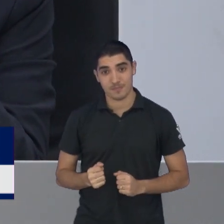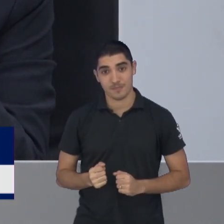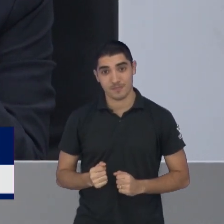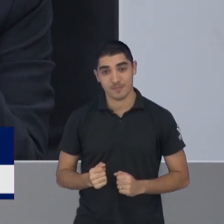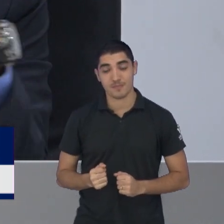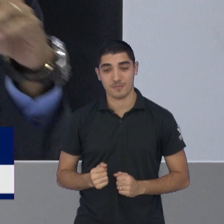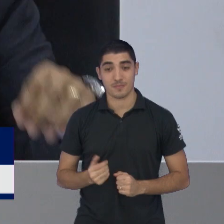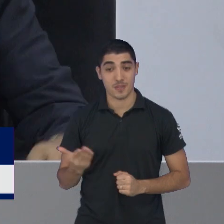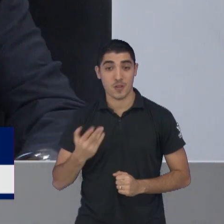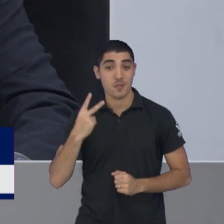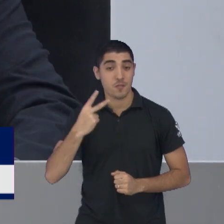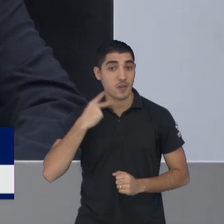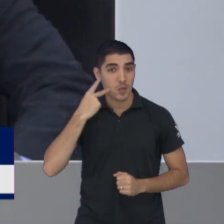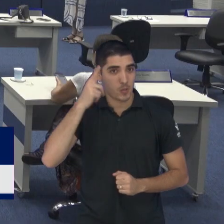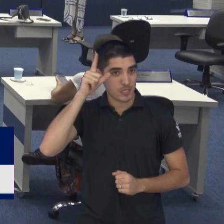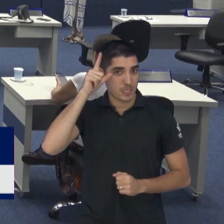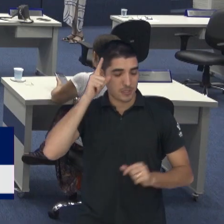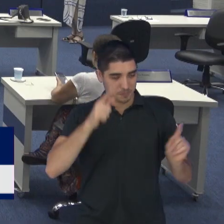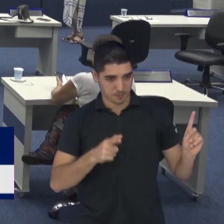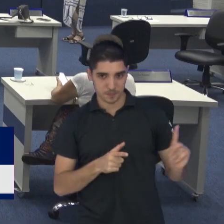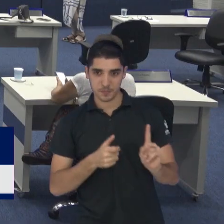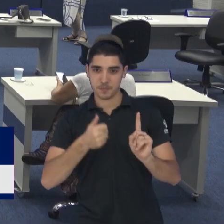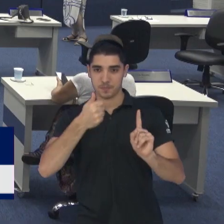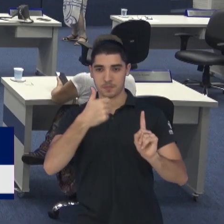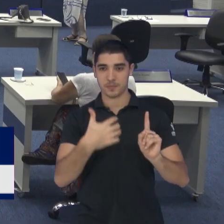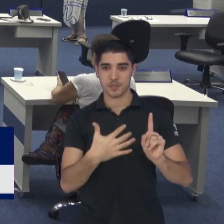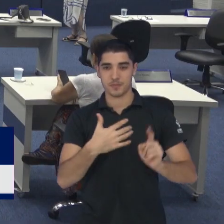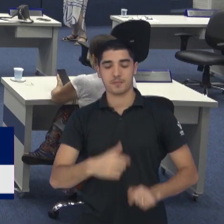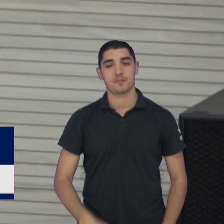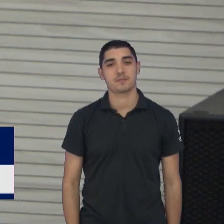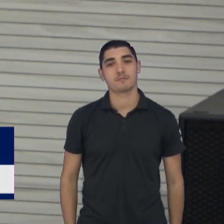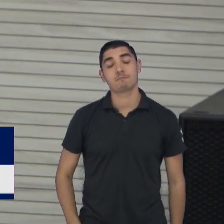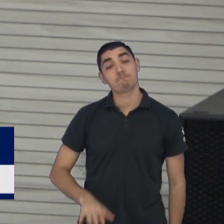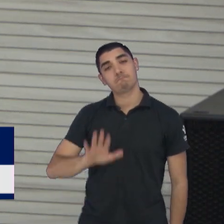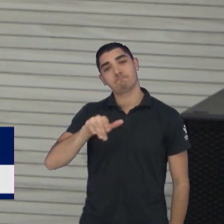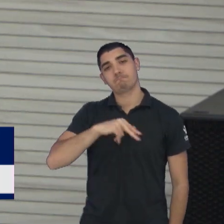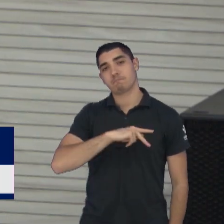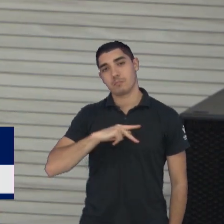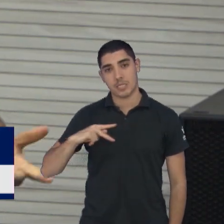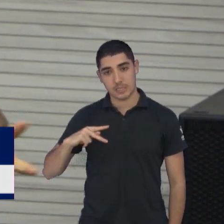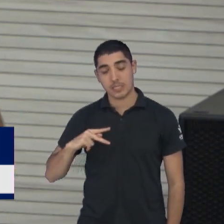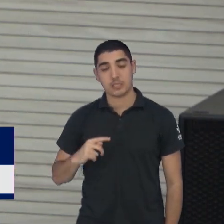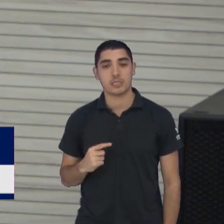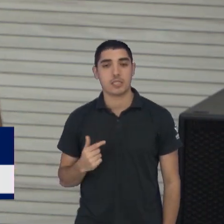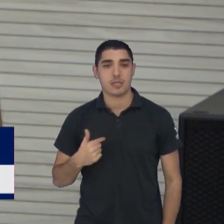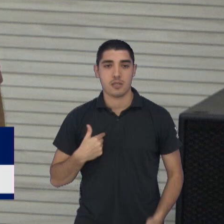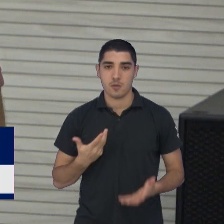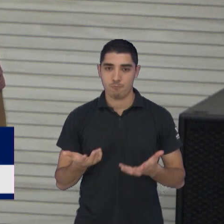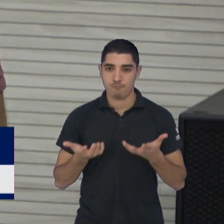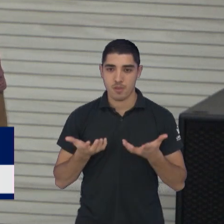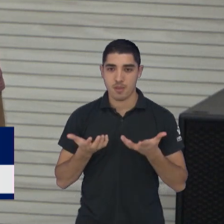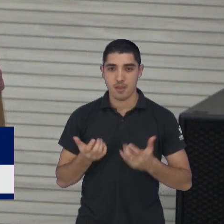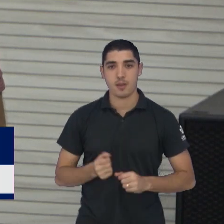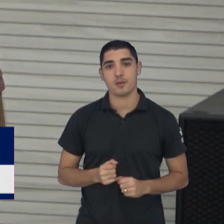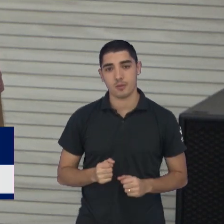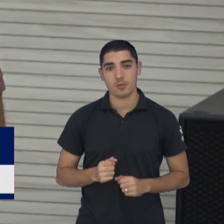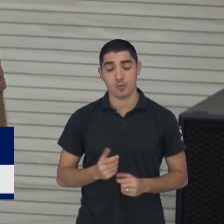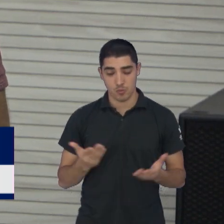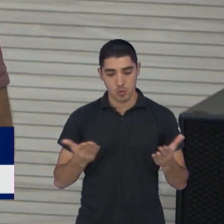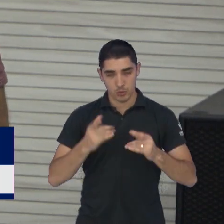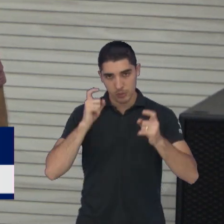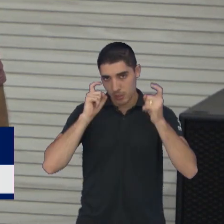homenagem. Com a palavra, vereador Lino Bispo. Senhor presidente, quero aqui, na sessão de